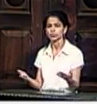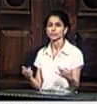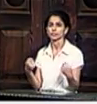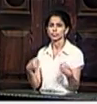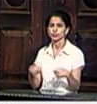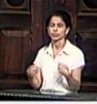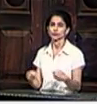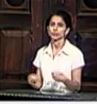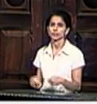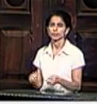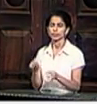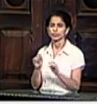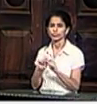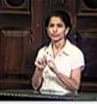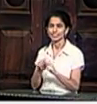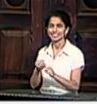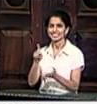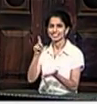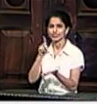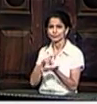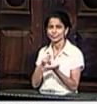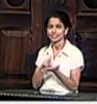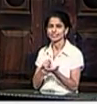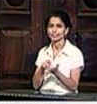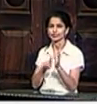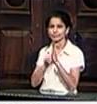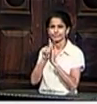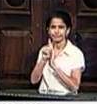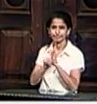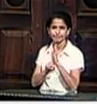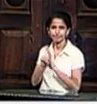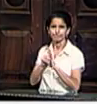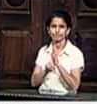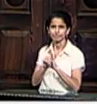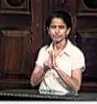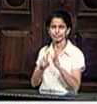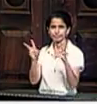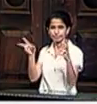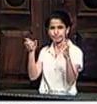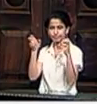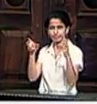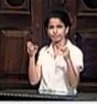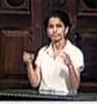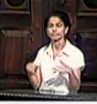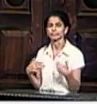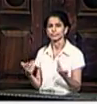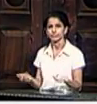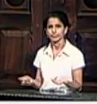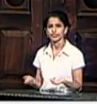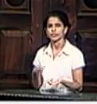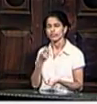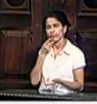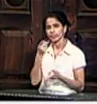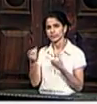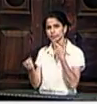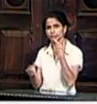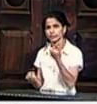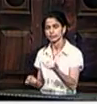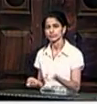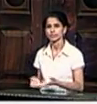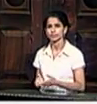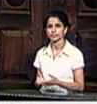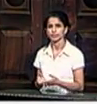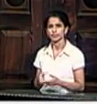efetiva análise desse tema. E quero dizer que